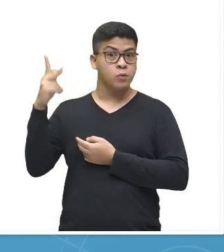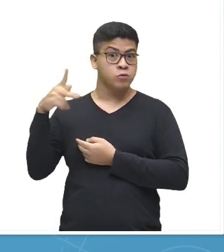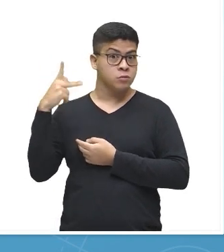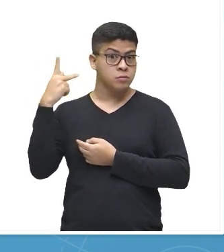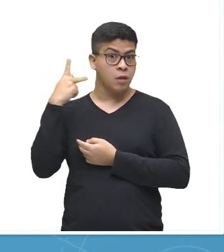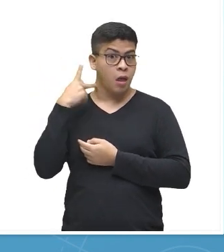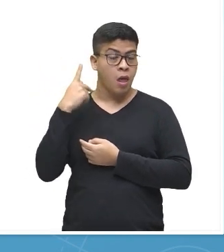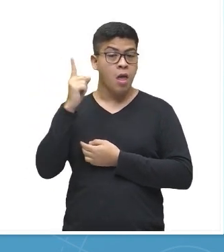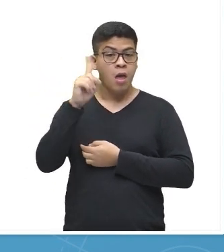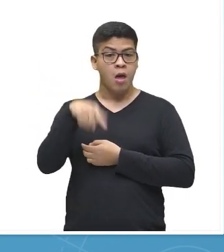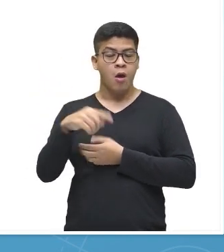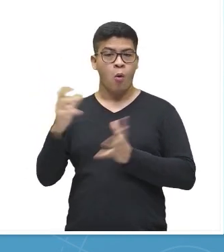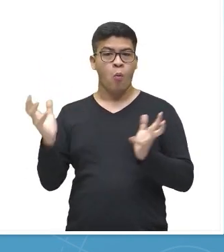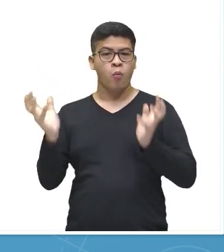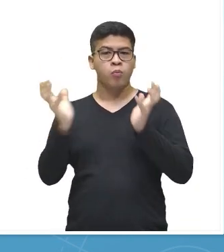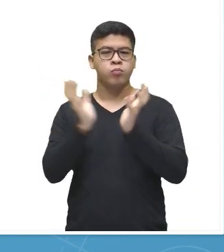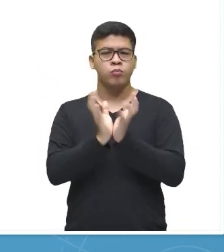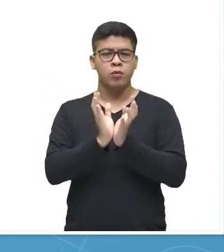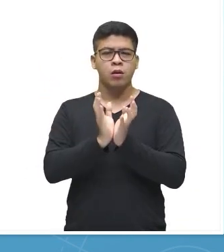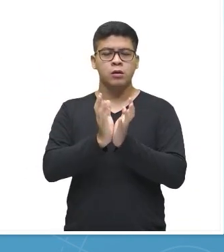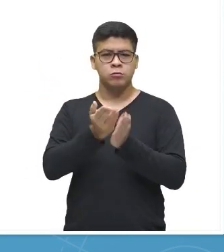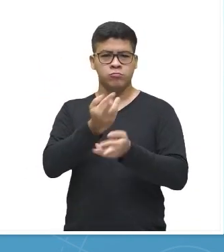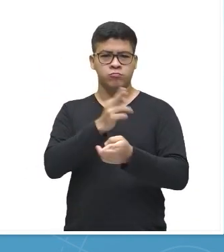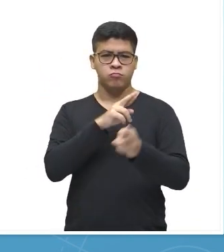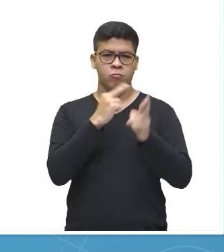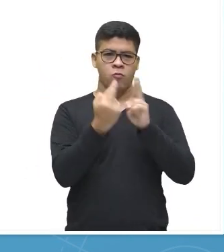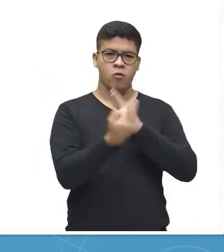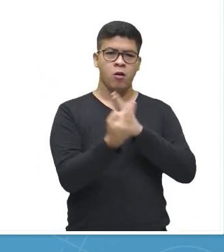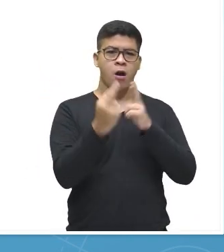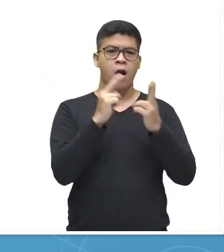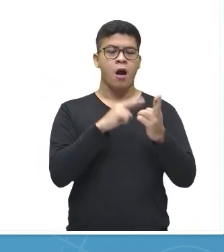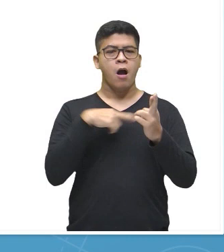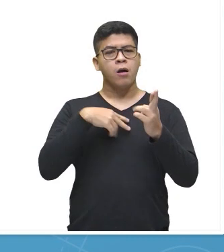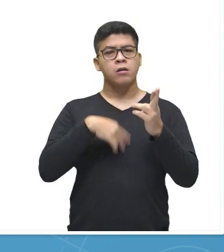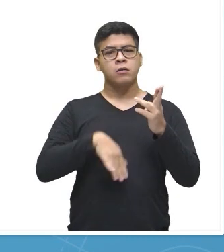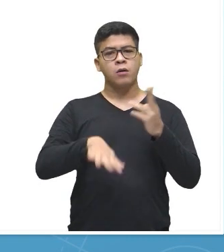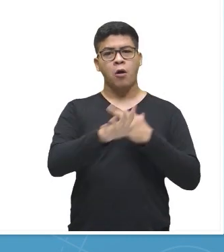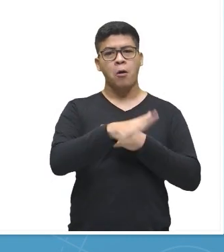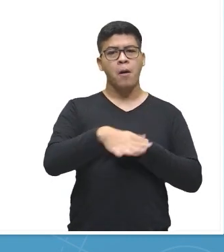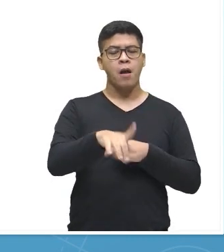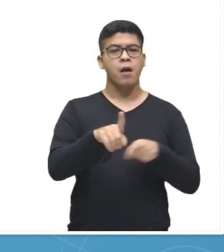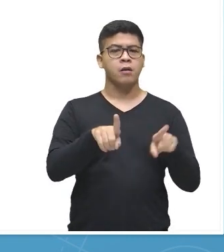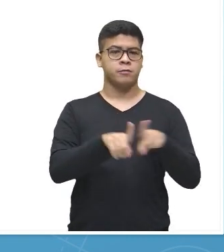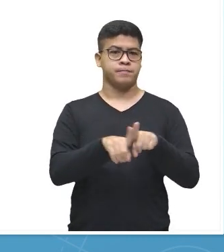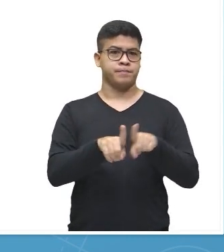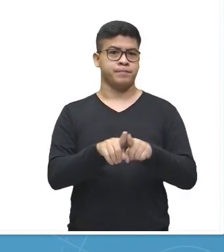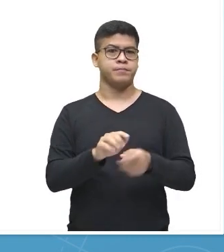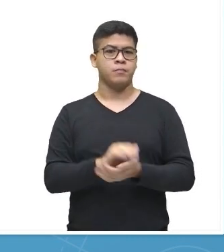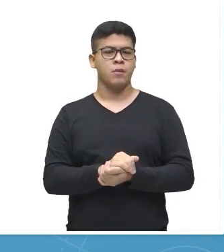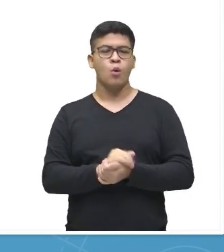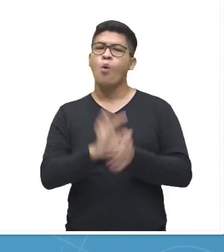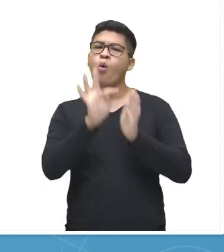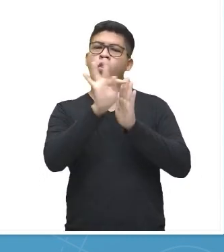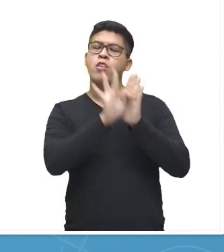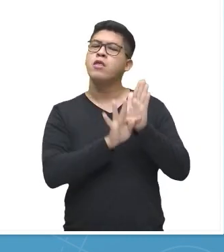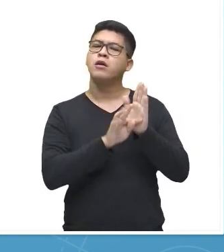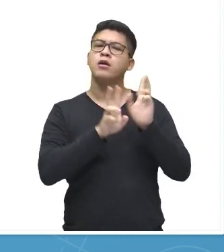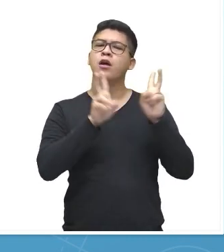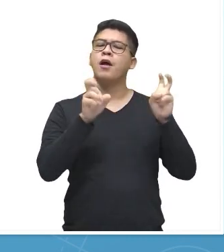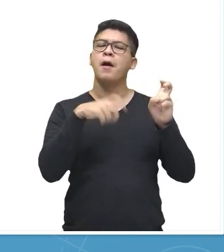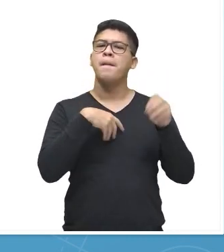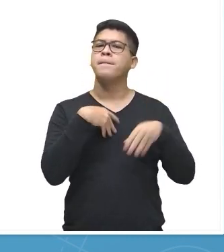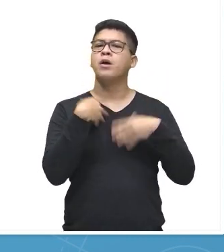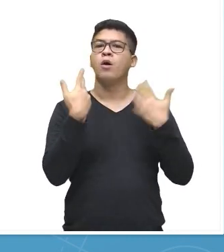politicidade é o conjunto de relações que o indivíduo mantém com os outros. O texto se refere a